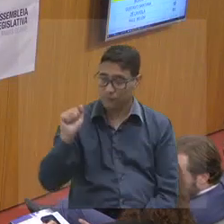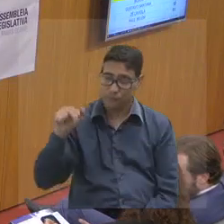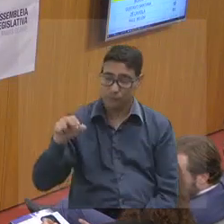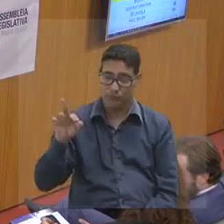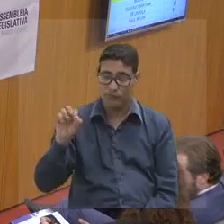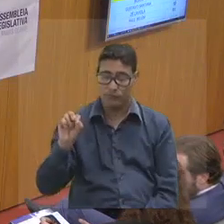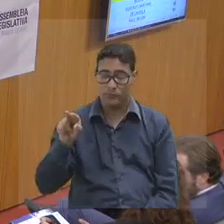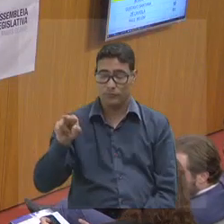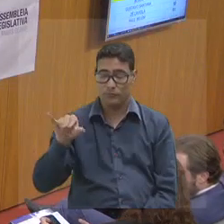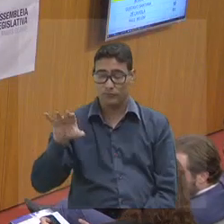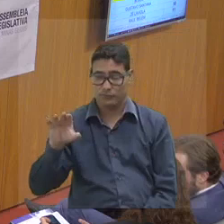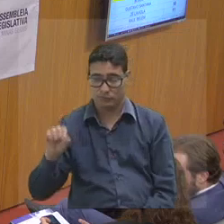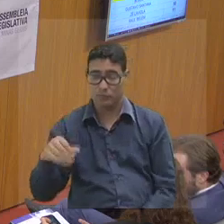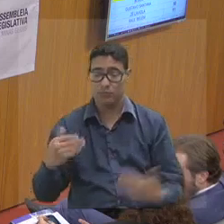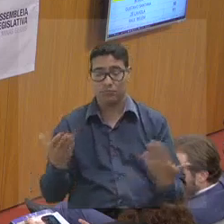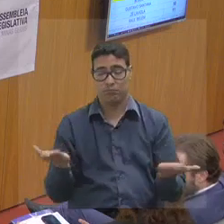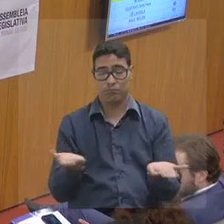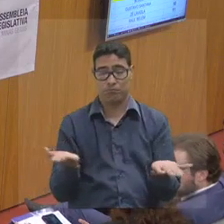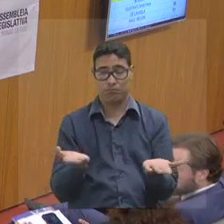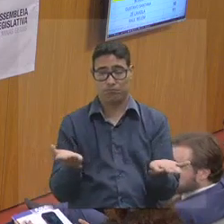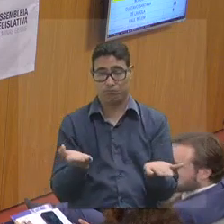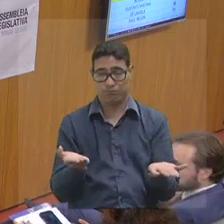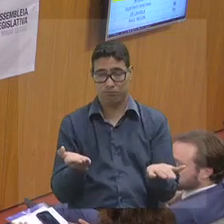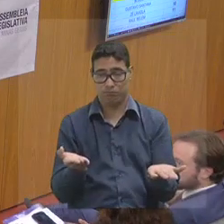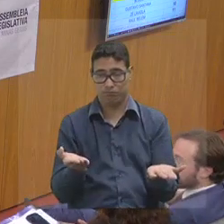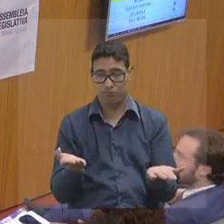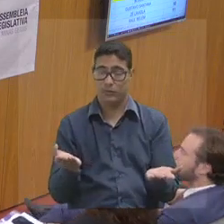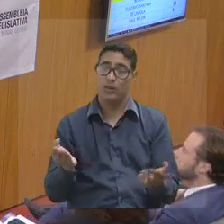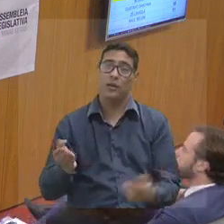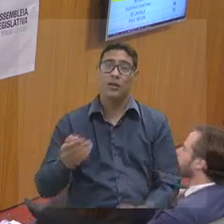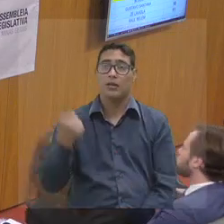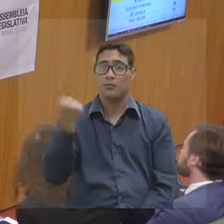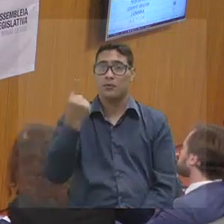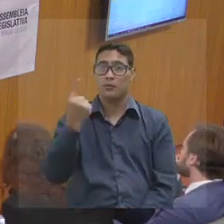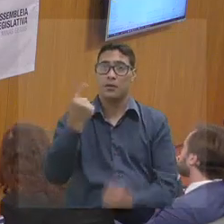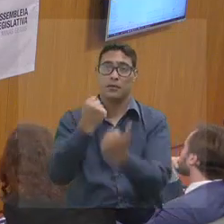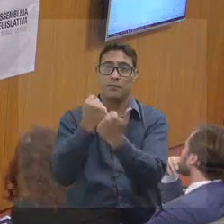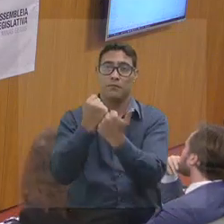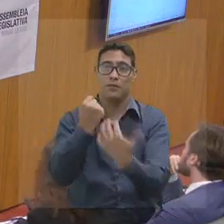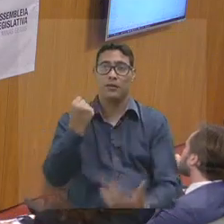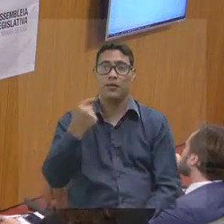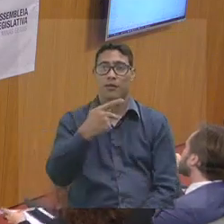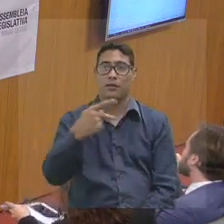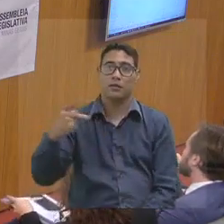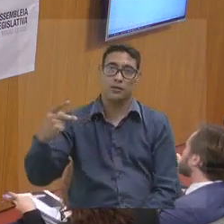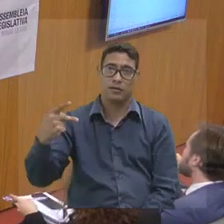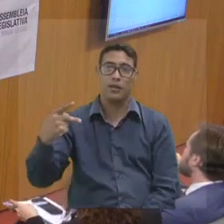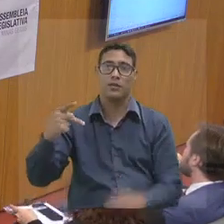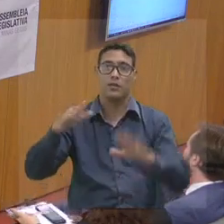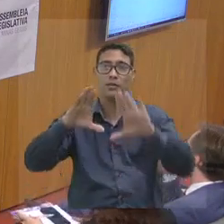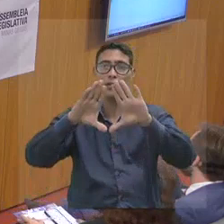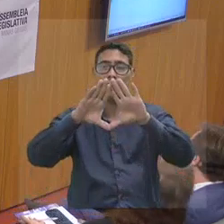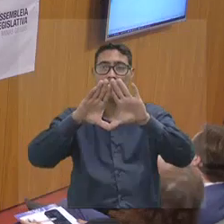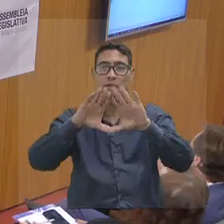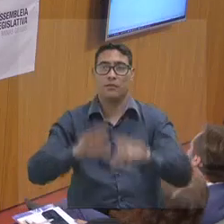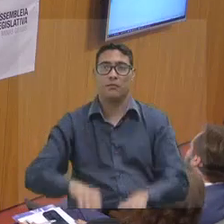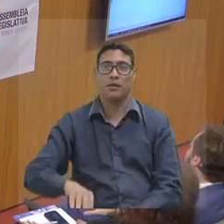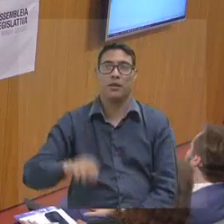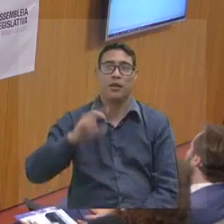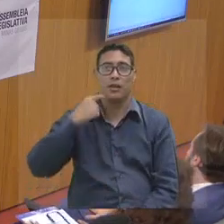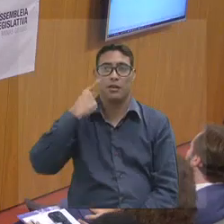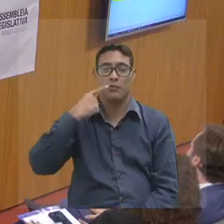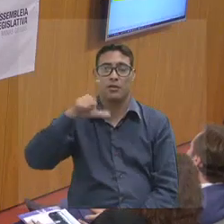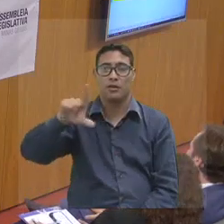Arantes faça agora a palavra para nossa primeira vice-presidente da Assembleia deputada Leninha Obrigada